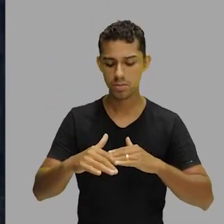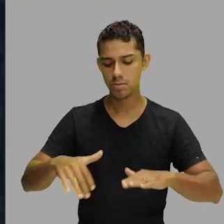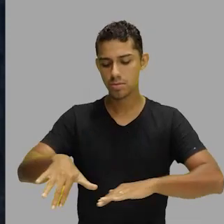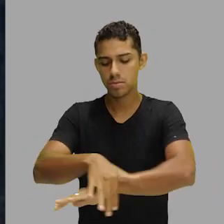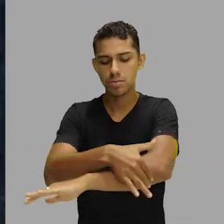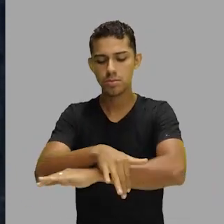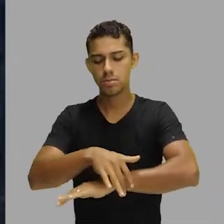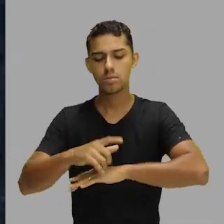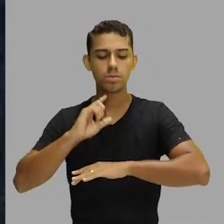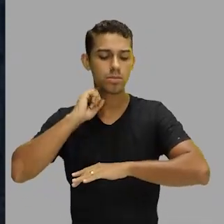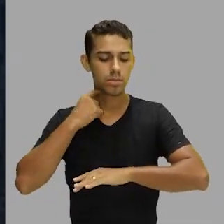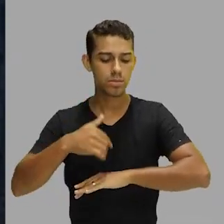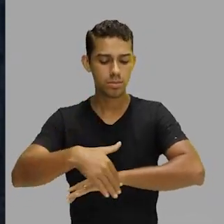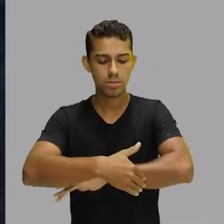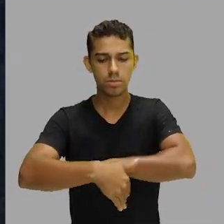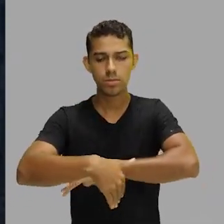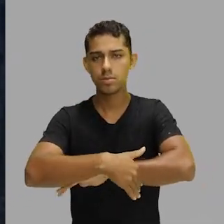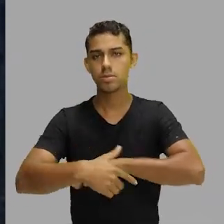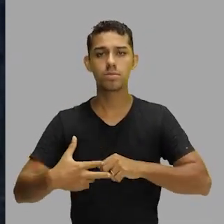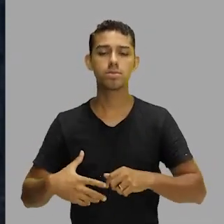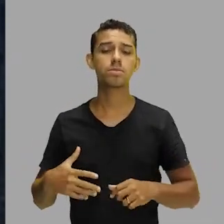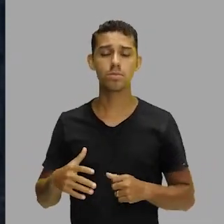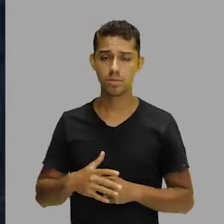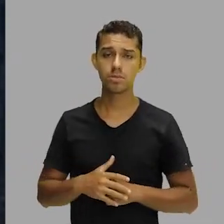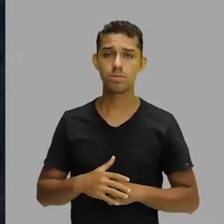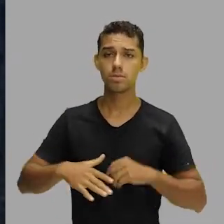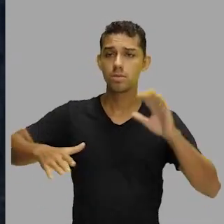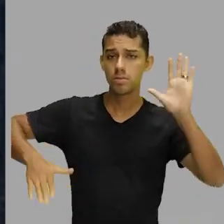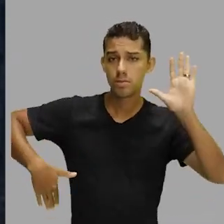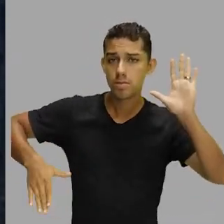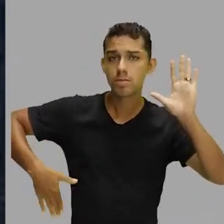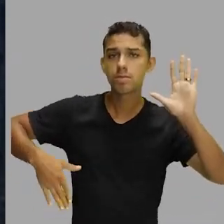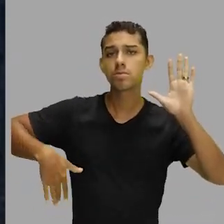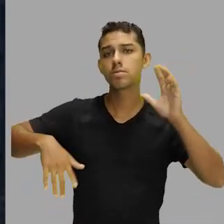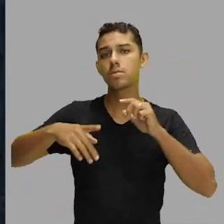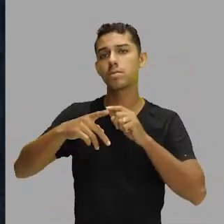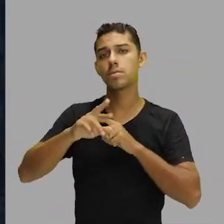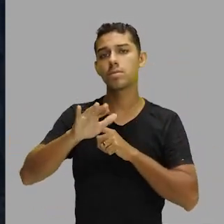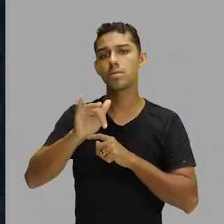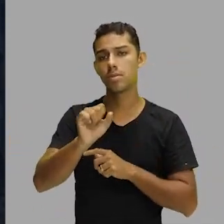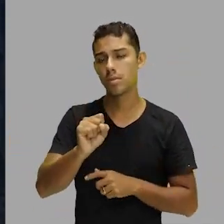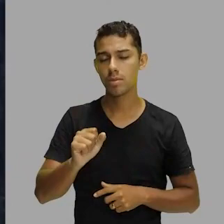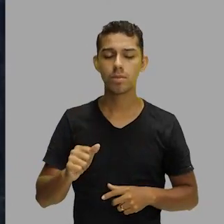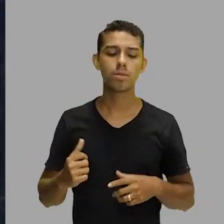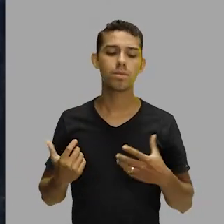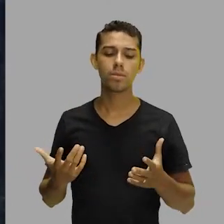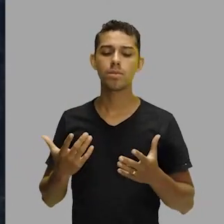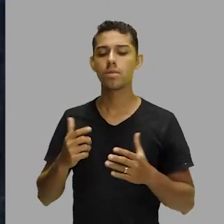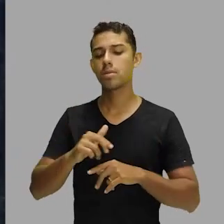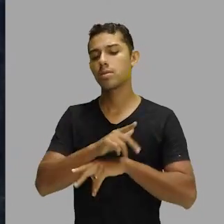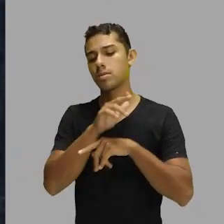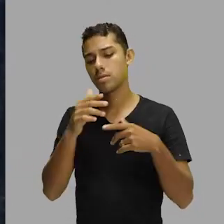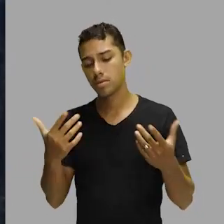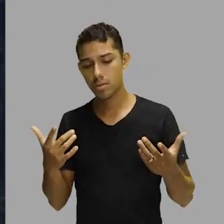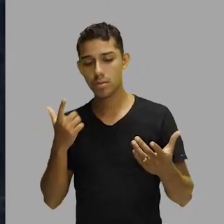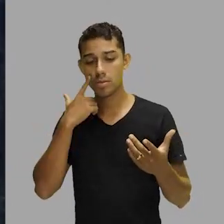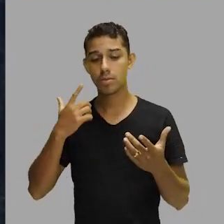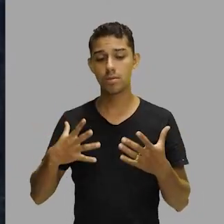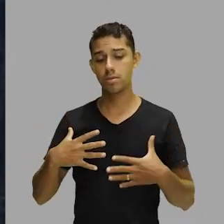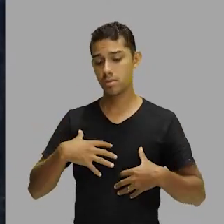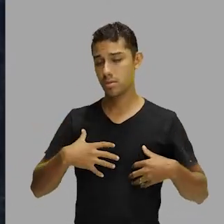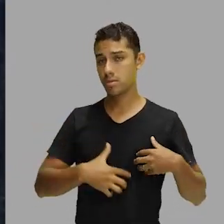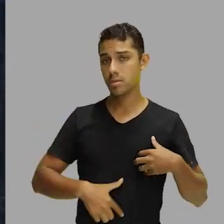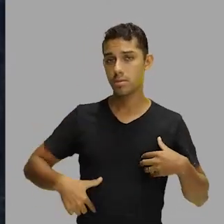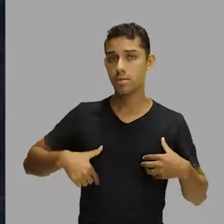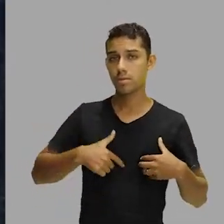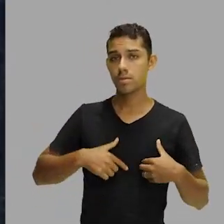né? Principalmente na praia, nós encontramos boca de esgoto na praia também, tá? Em intestino de